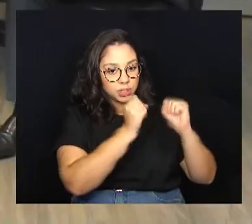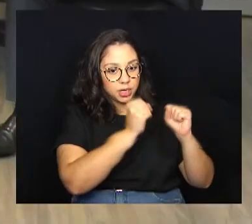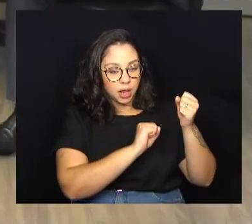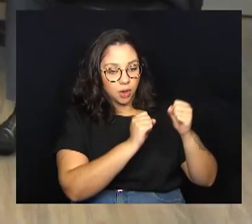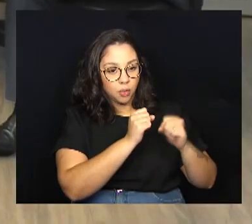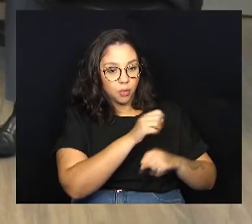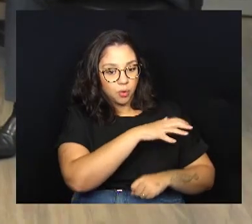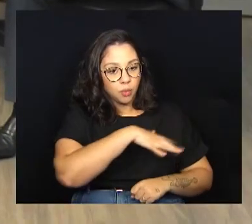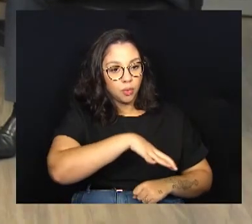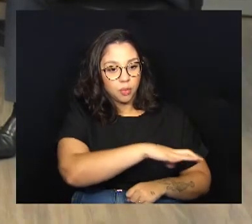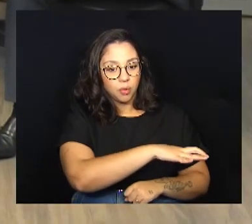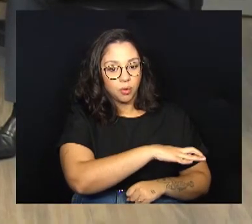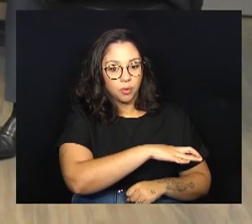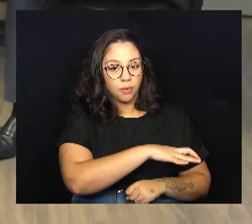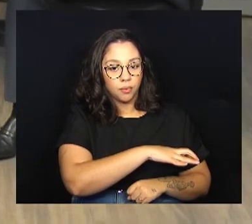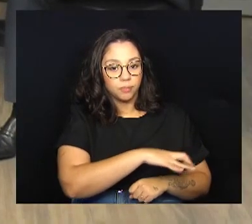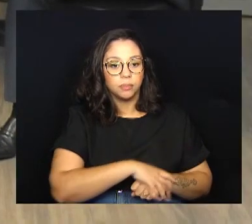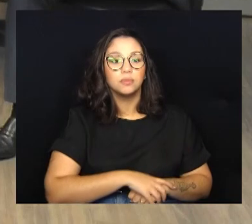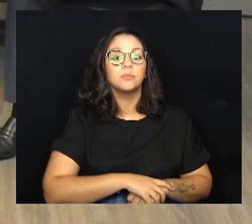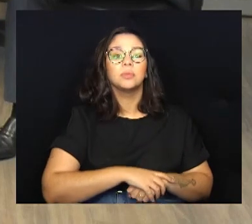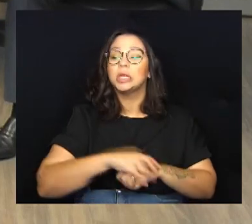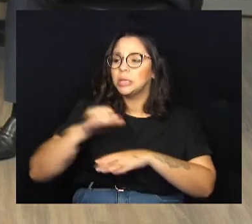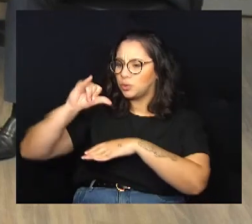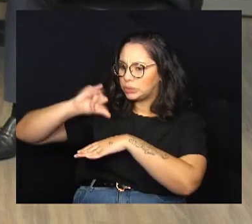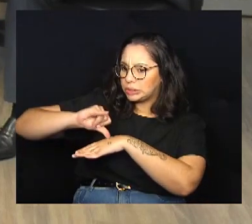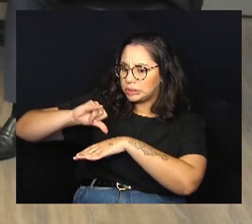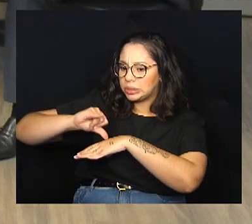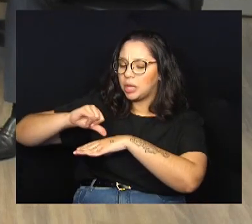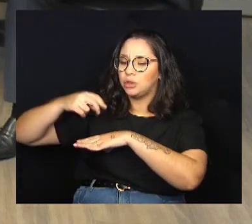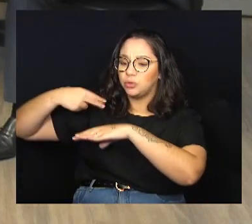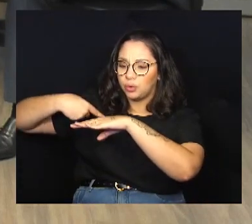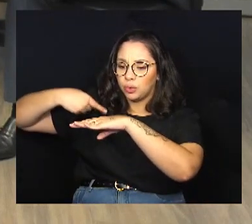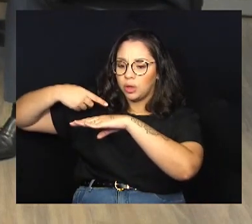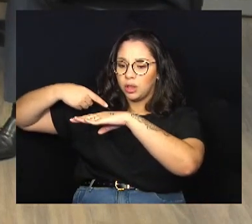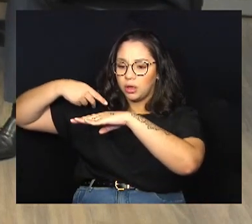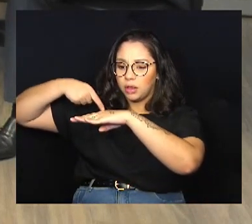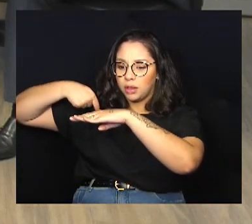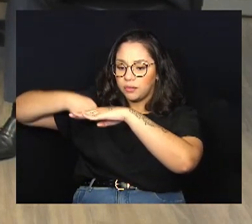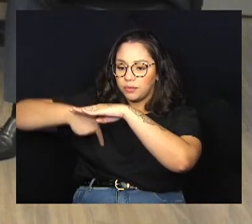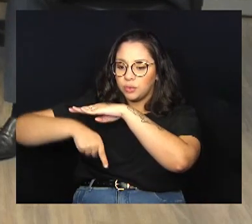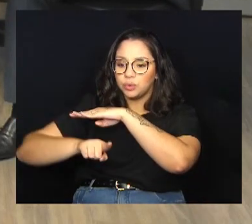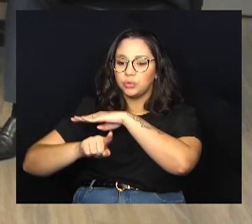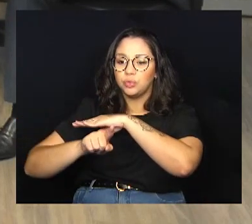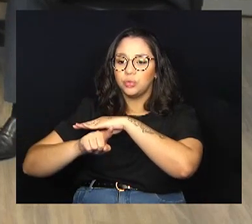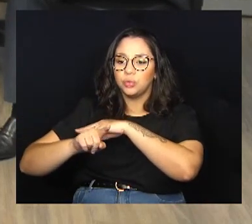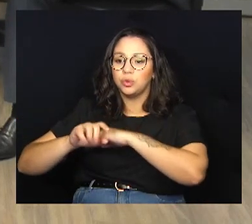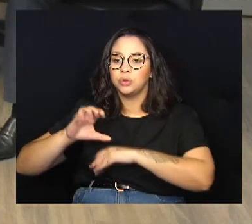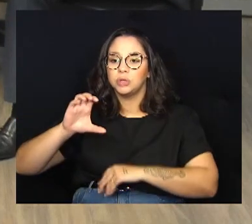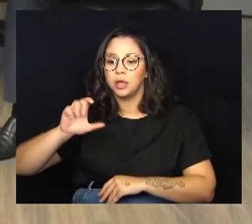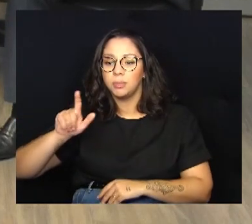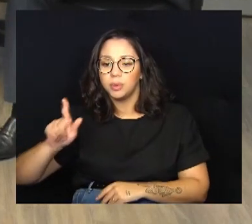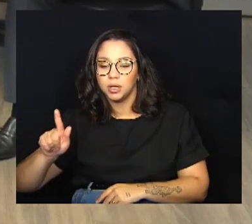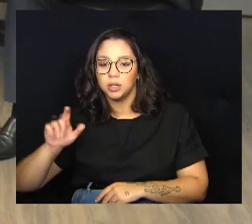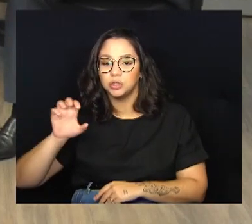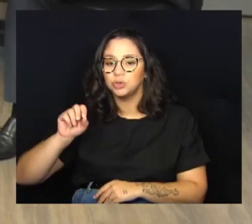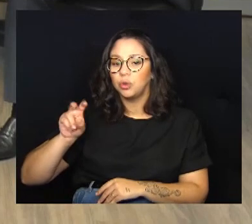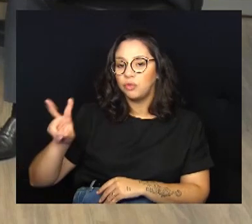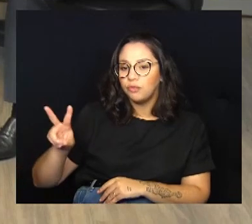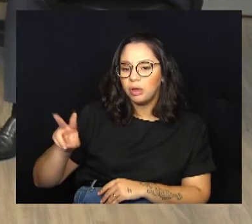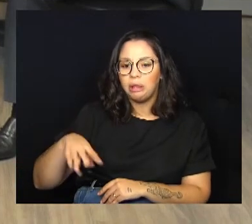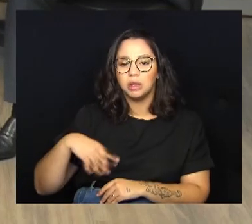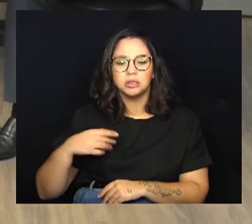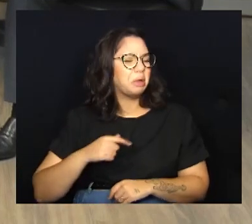4, é por região. Tá. Né? E a porta de entrada para esses CAPs AD são os centros de saúde, que aí a